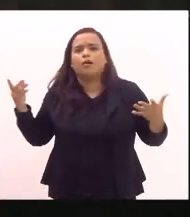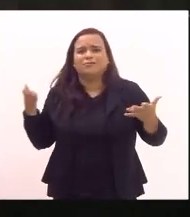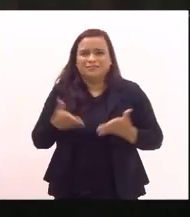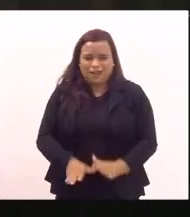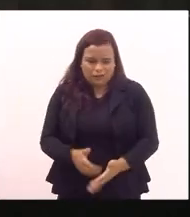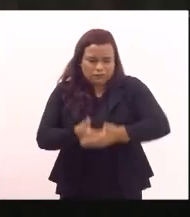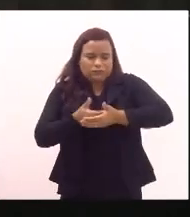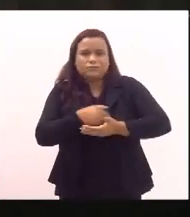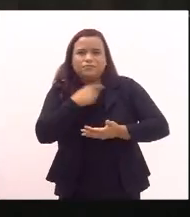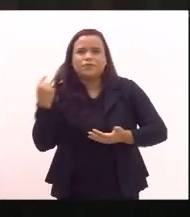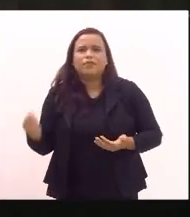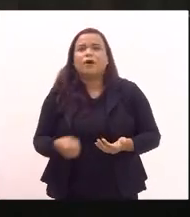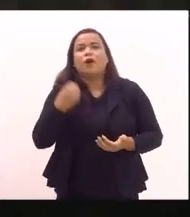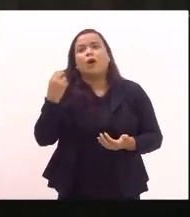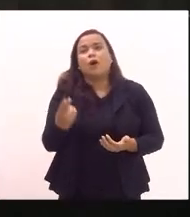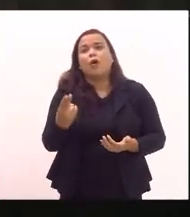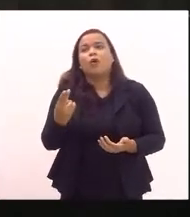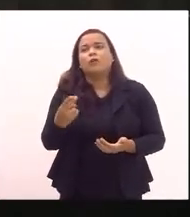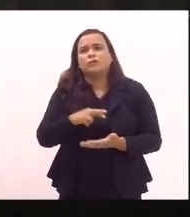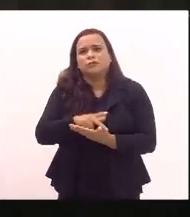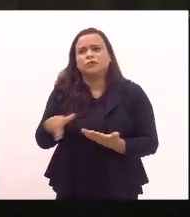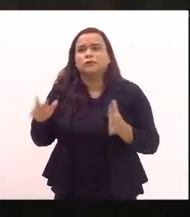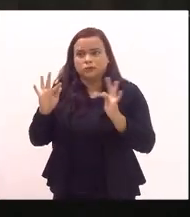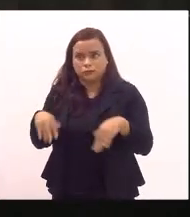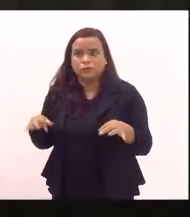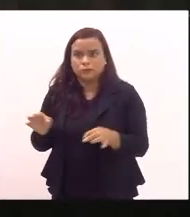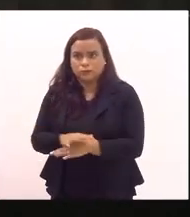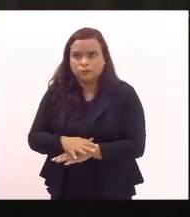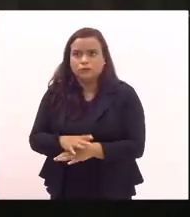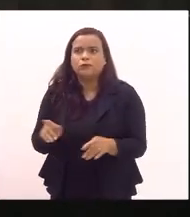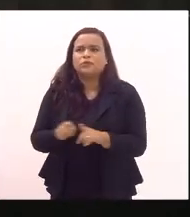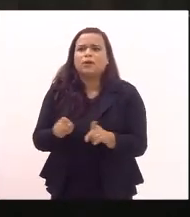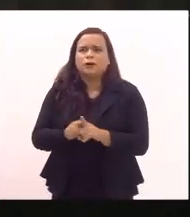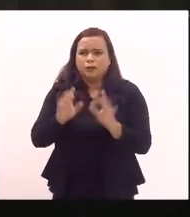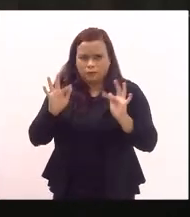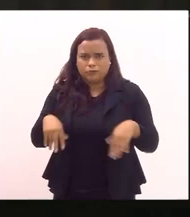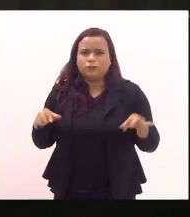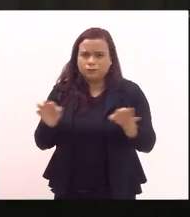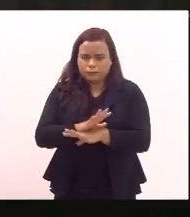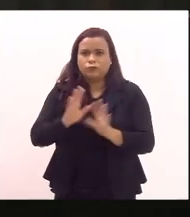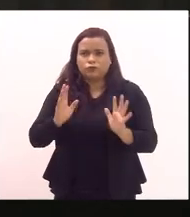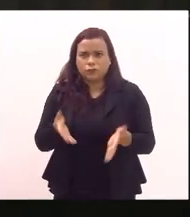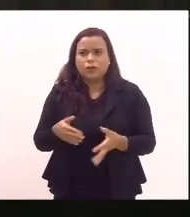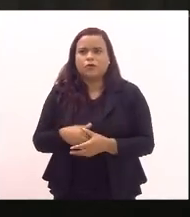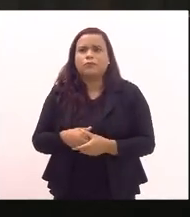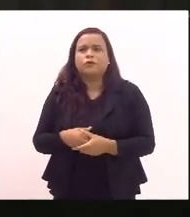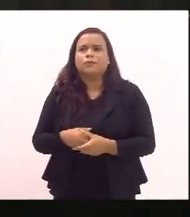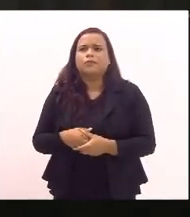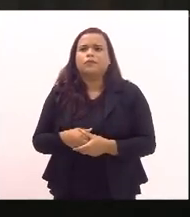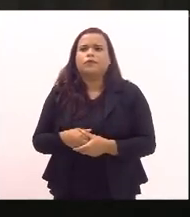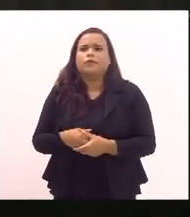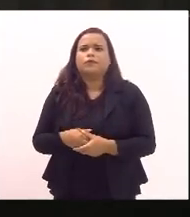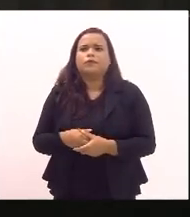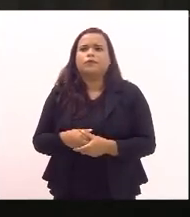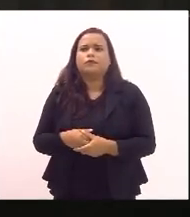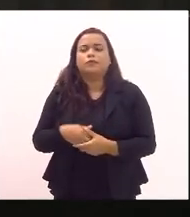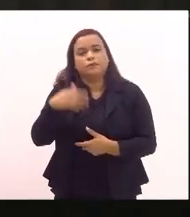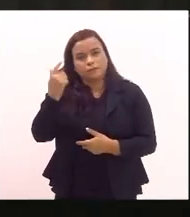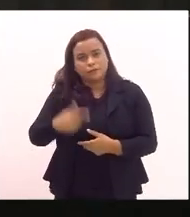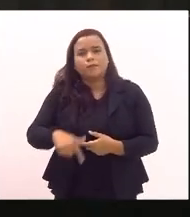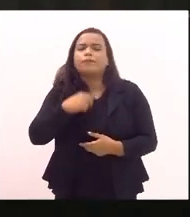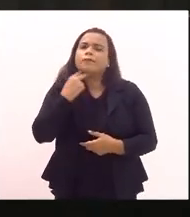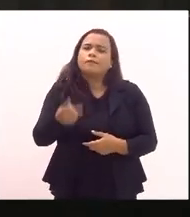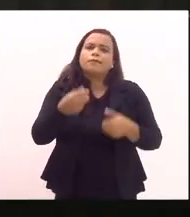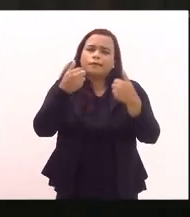do braço letal do estado para concluir deputada e já concluindo o uso mais uma vez a minha